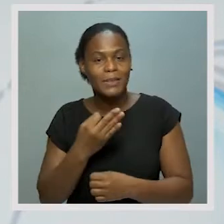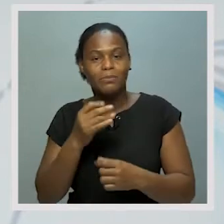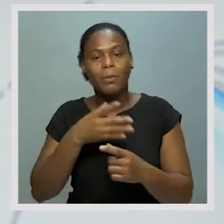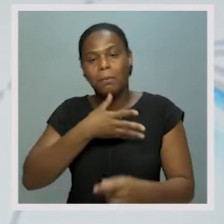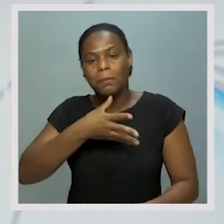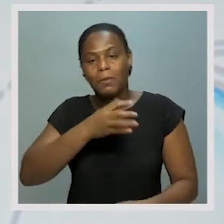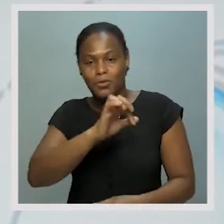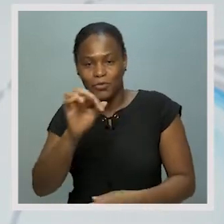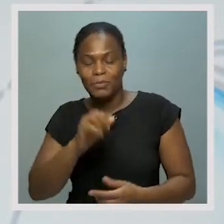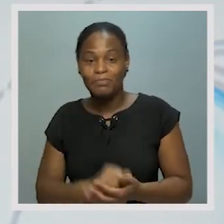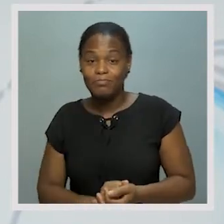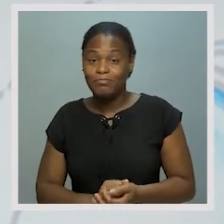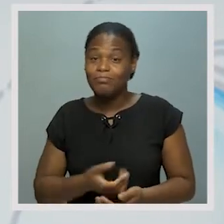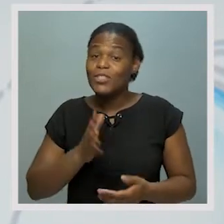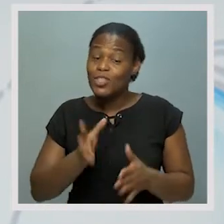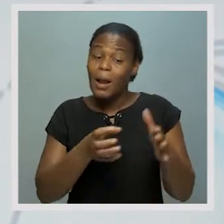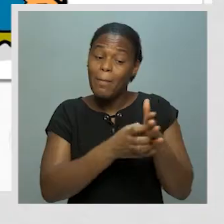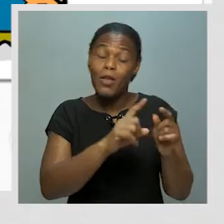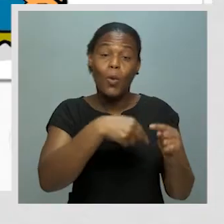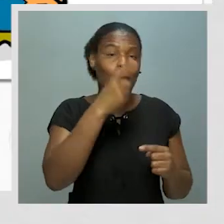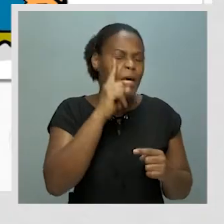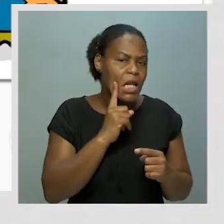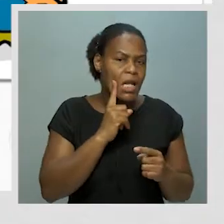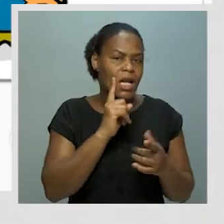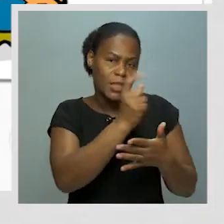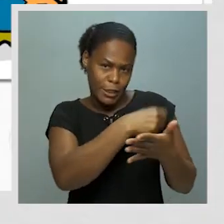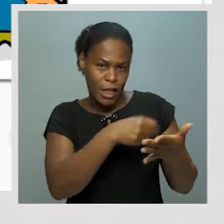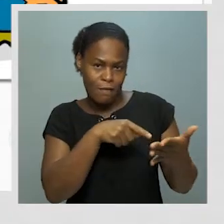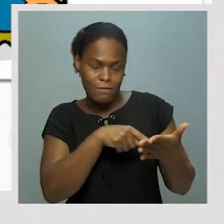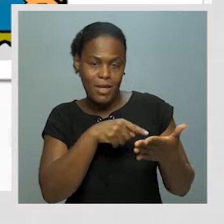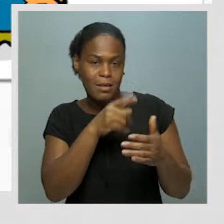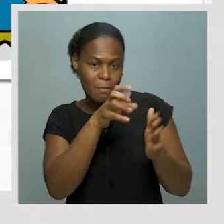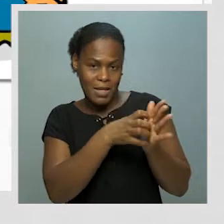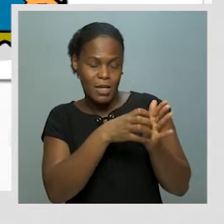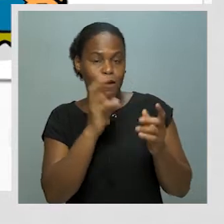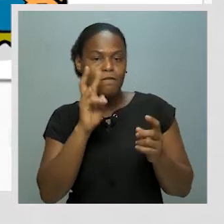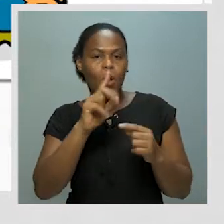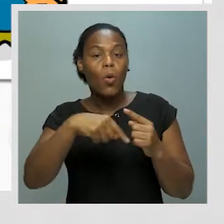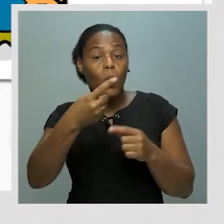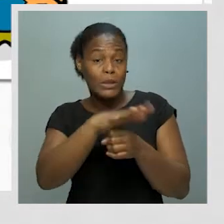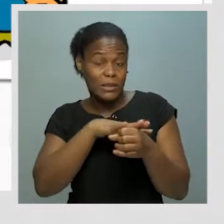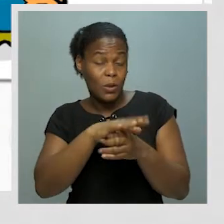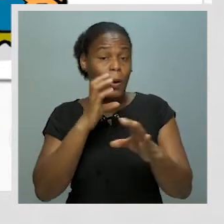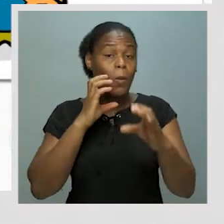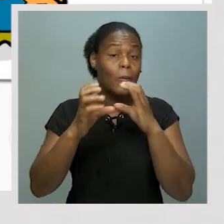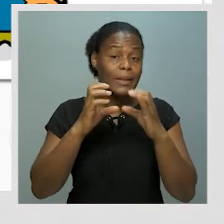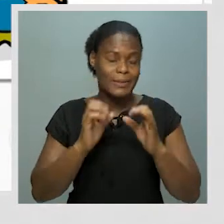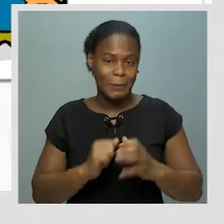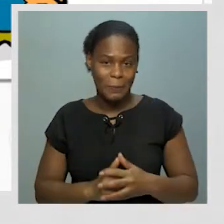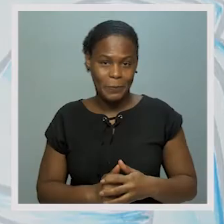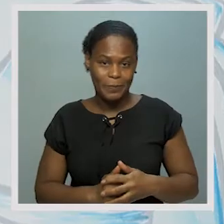assim o seu discurso. Já na outra imagem, nós vimos outra situação de